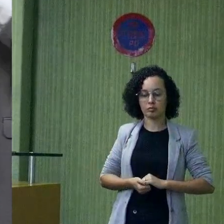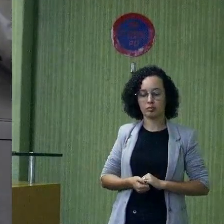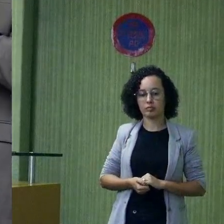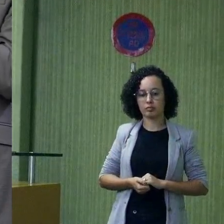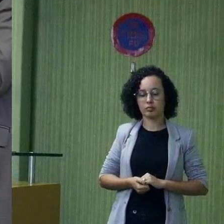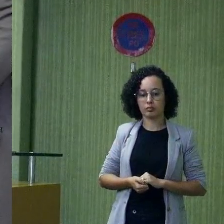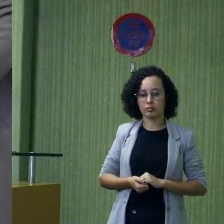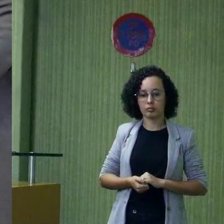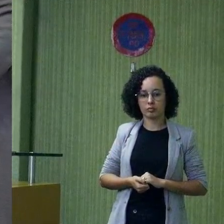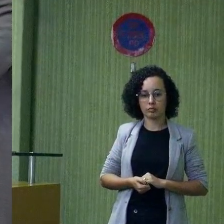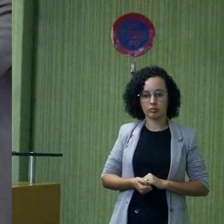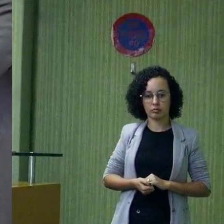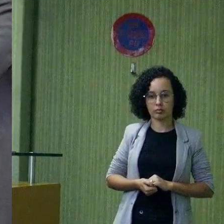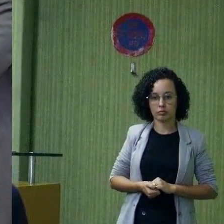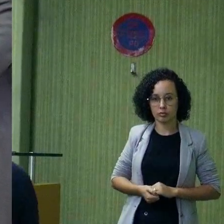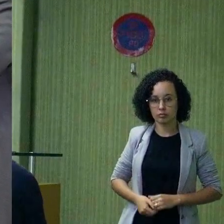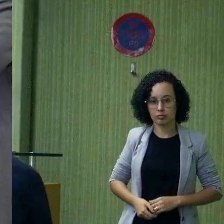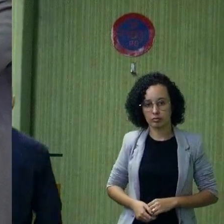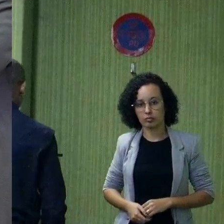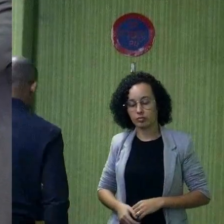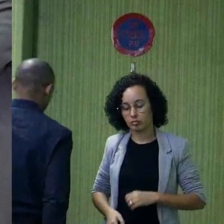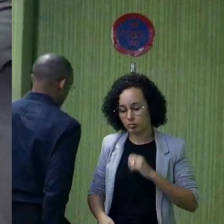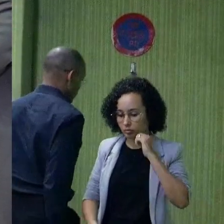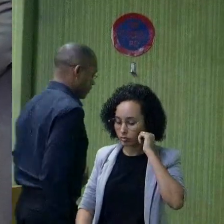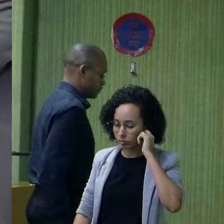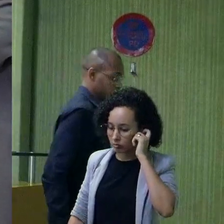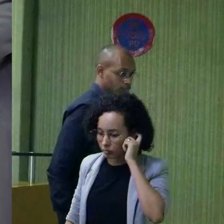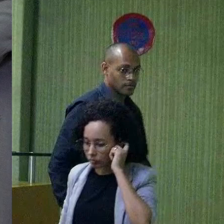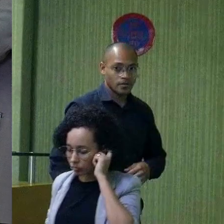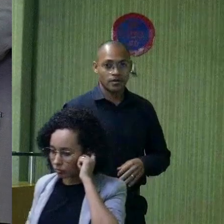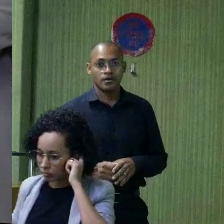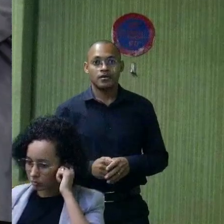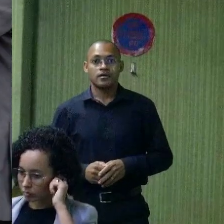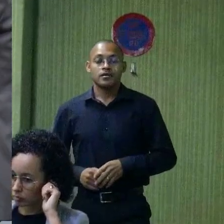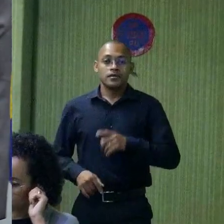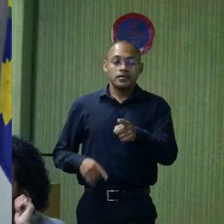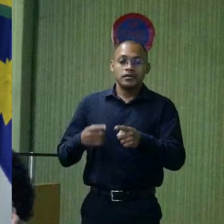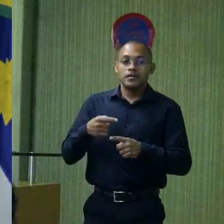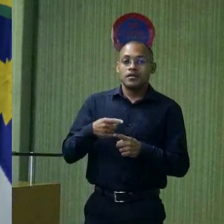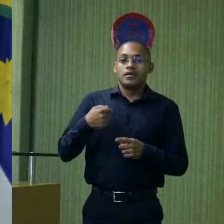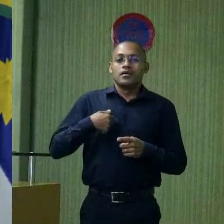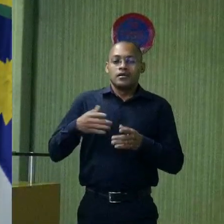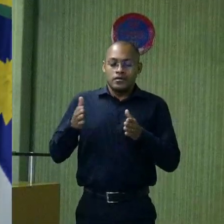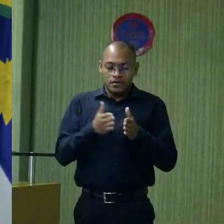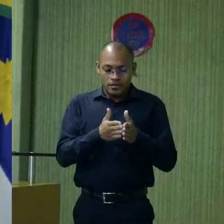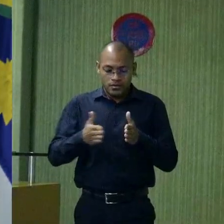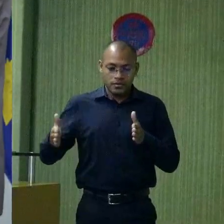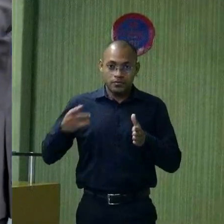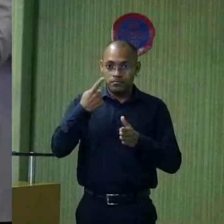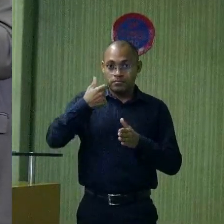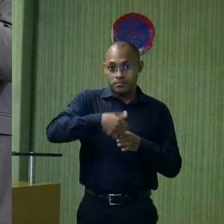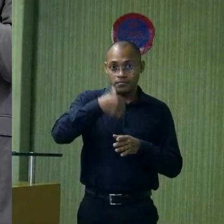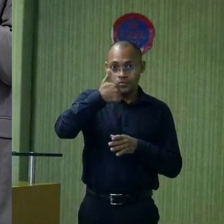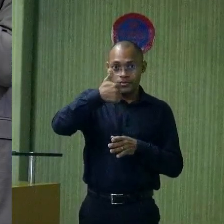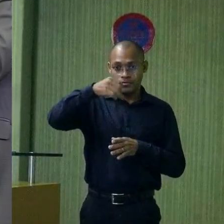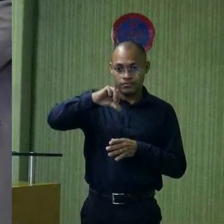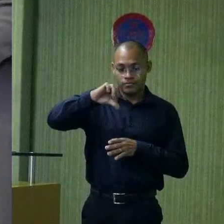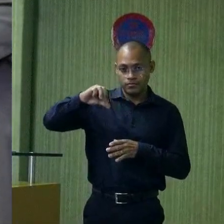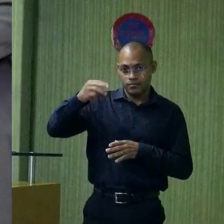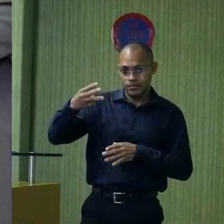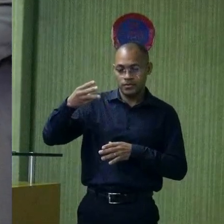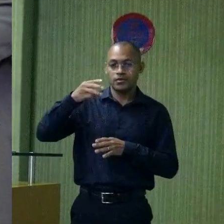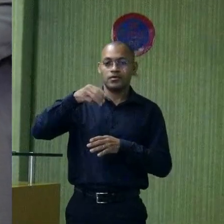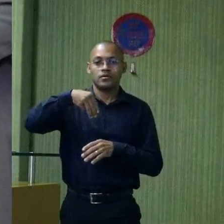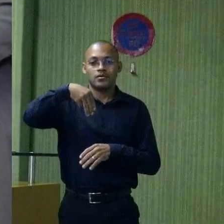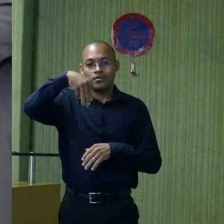tá certo bom aí a gente já vem aí para 1993 o o MEC elabora